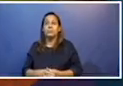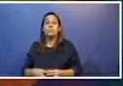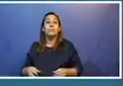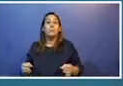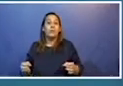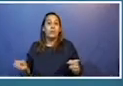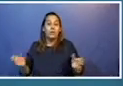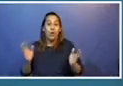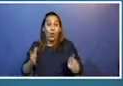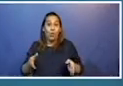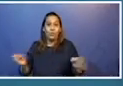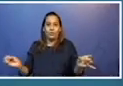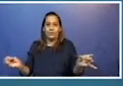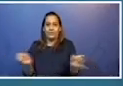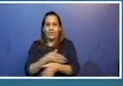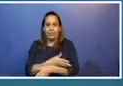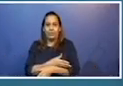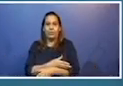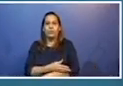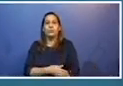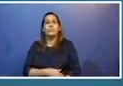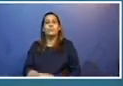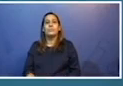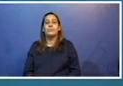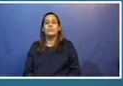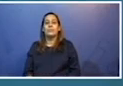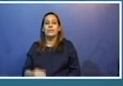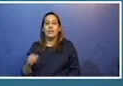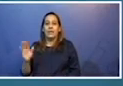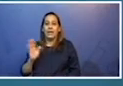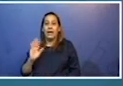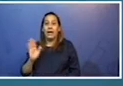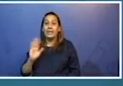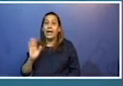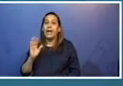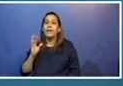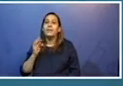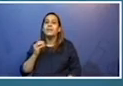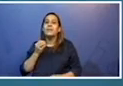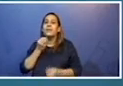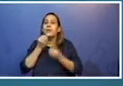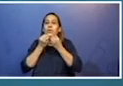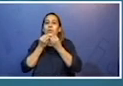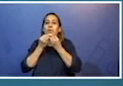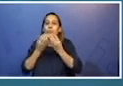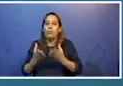E por hoje é só. Vamos ficando por aqui. Um ótimo